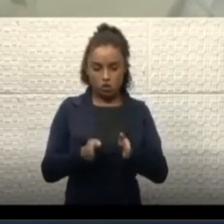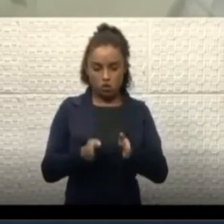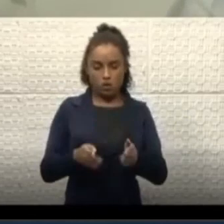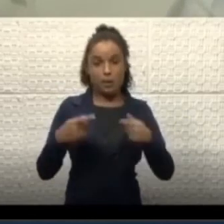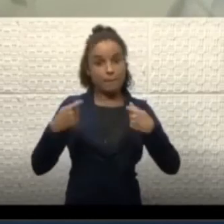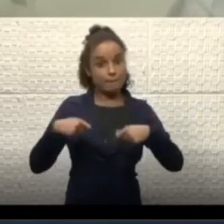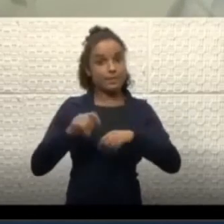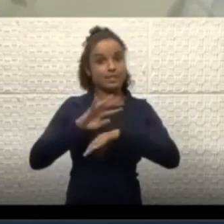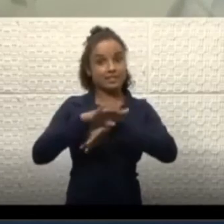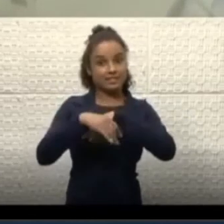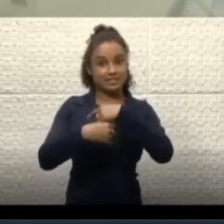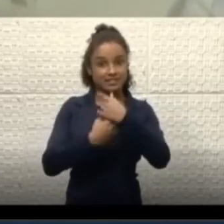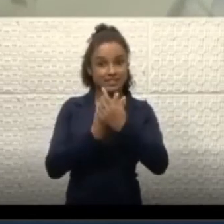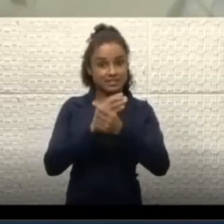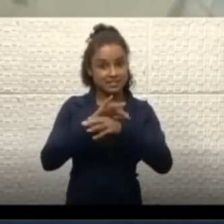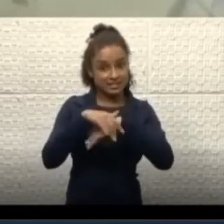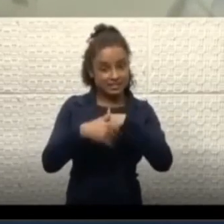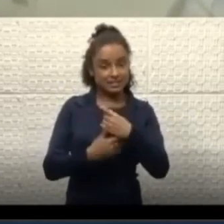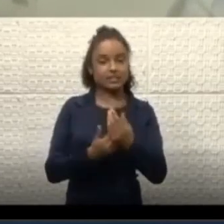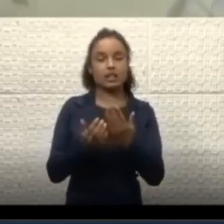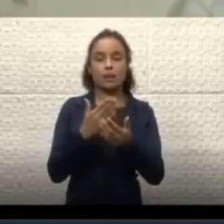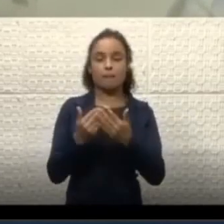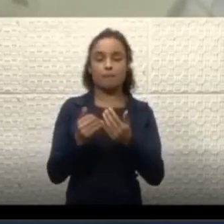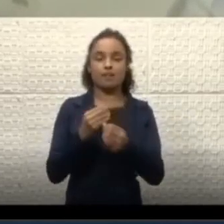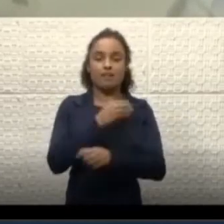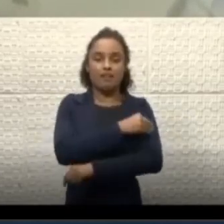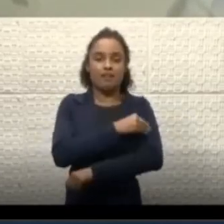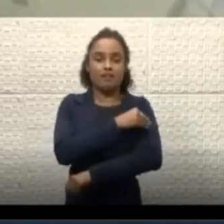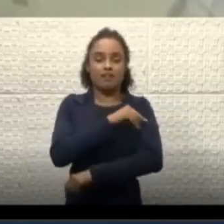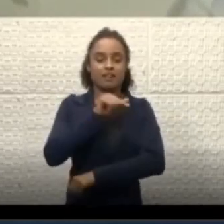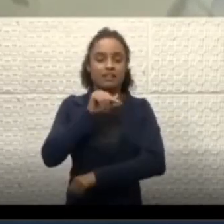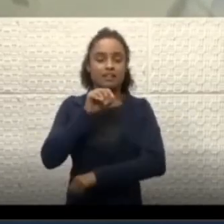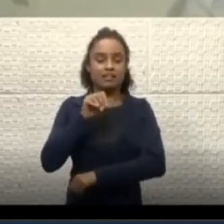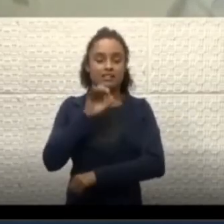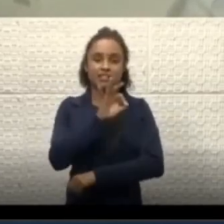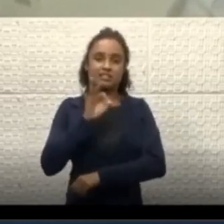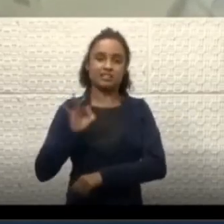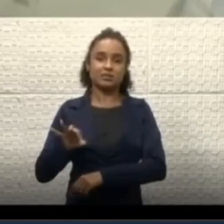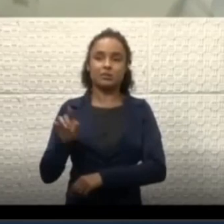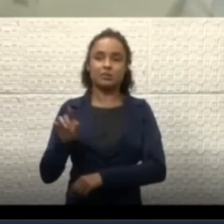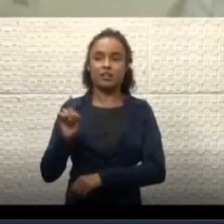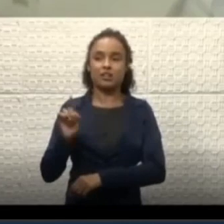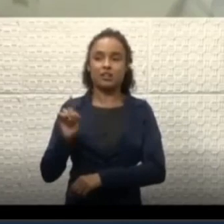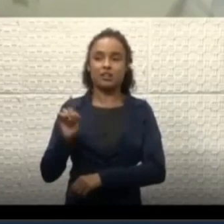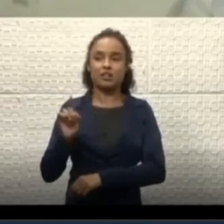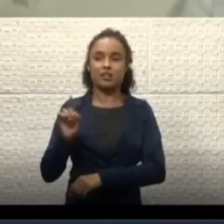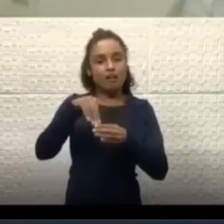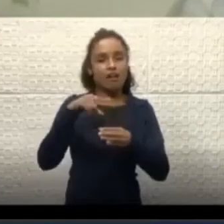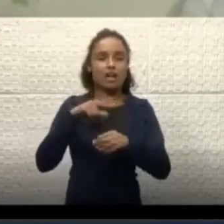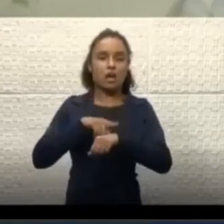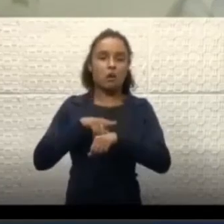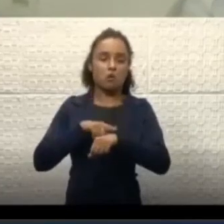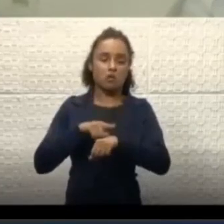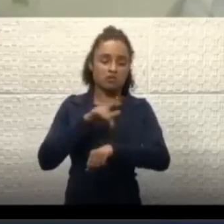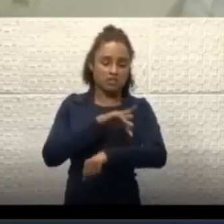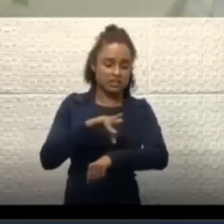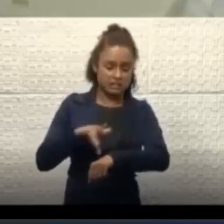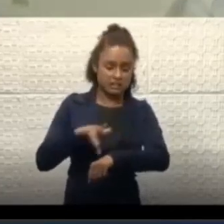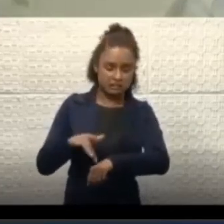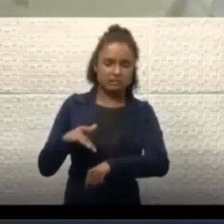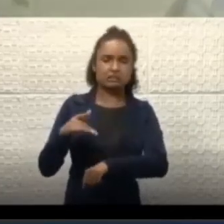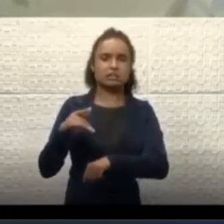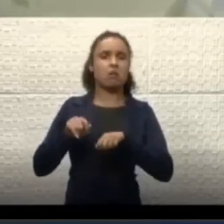das mãos é muito importante, com álcool 70% também, para que não haja aí, por exemplo, algum tipo de contaminação nesse procedimento. Se você fez